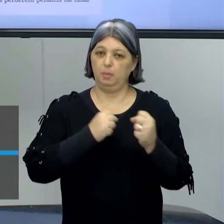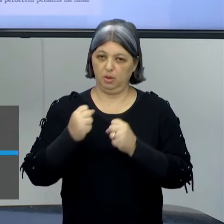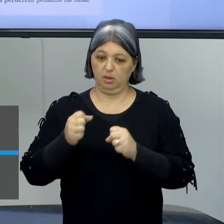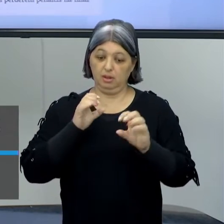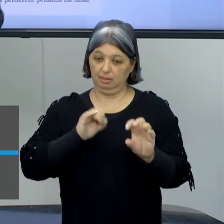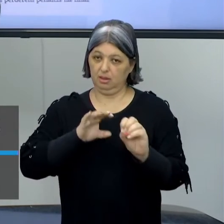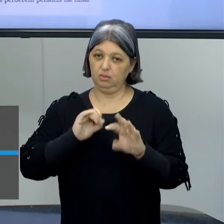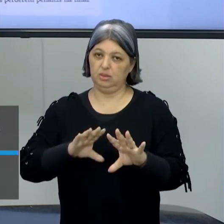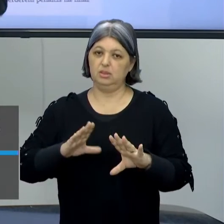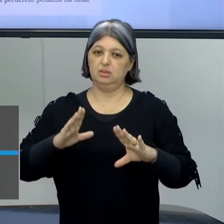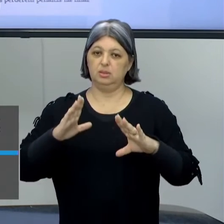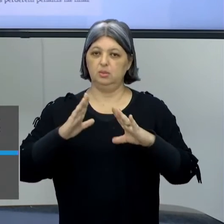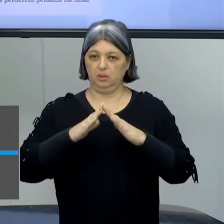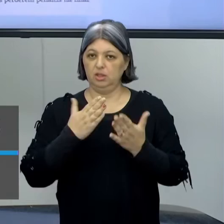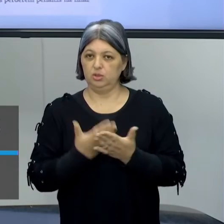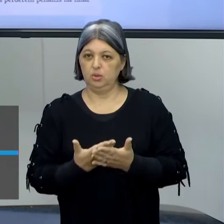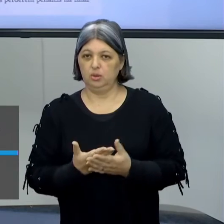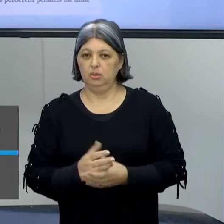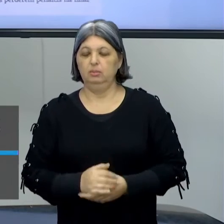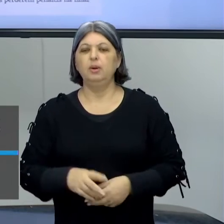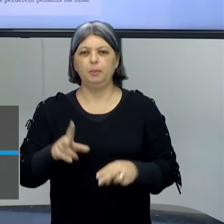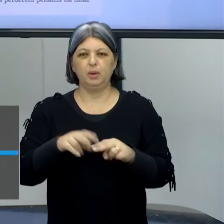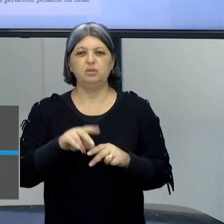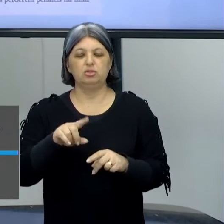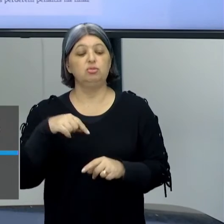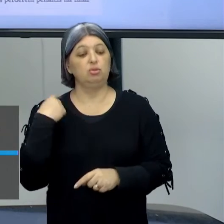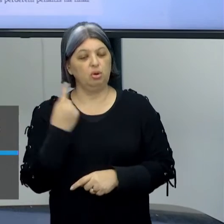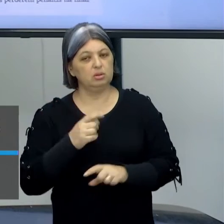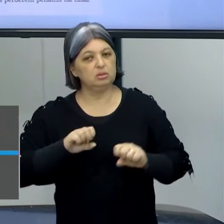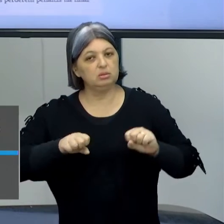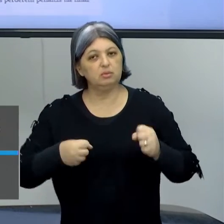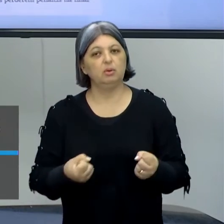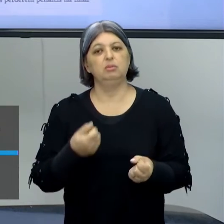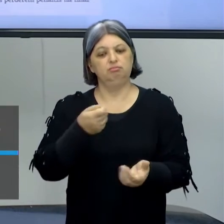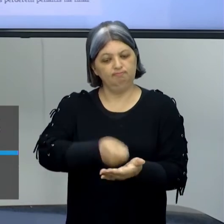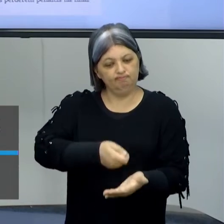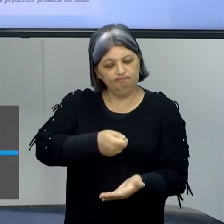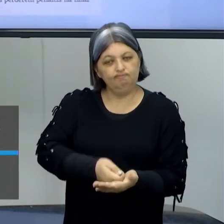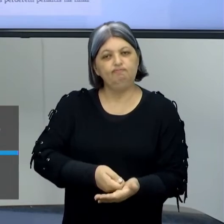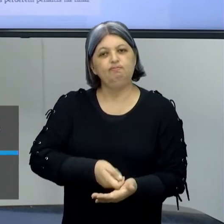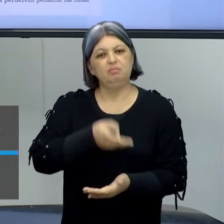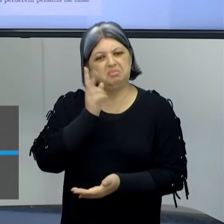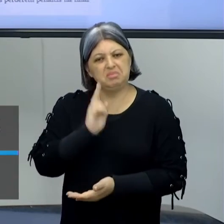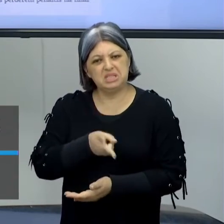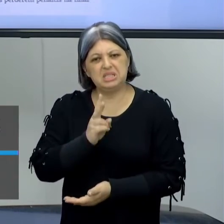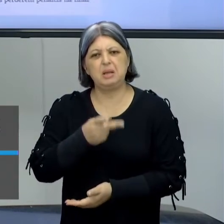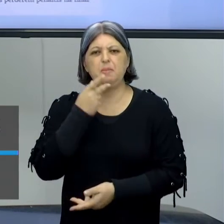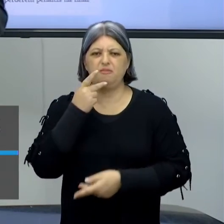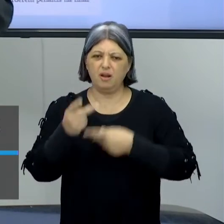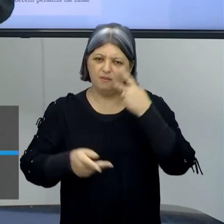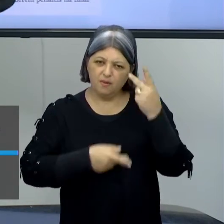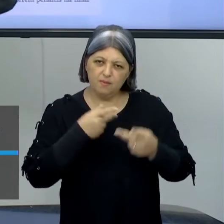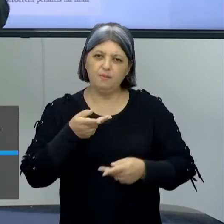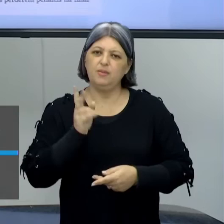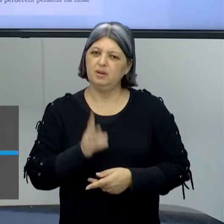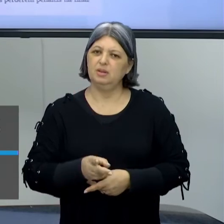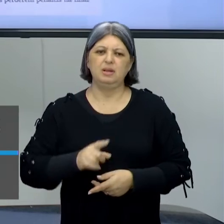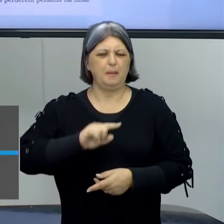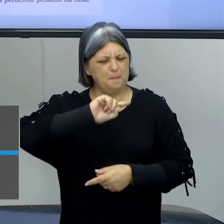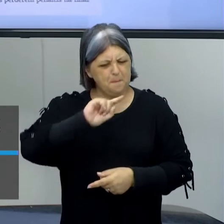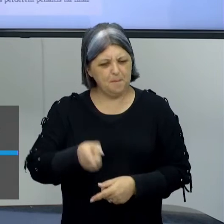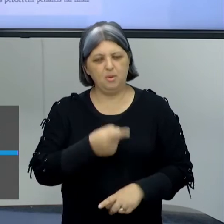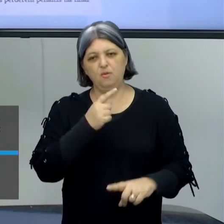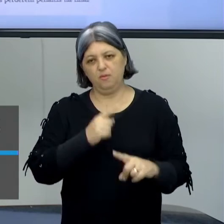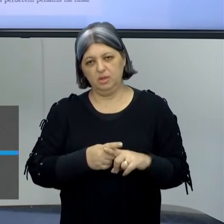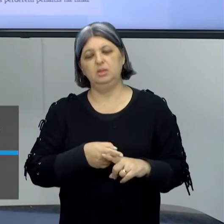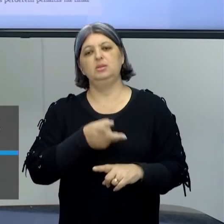No poder da escola. Então é por isso que a gente vem, que a gente tenta, que a gente repete, se precisar a gente repete 1000